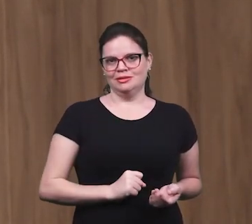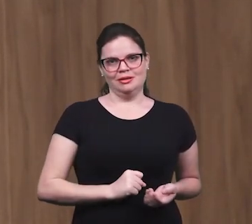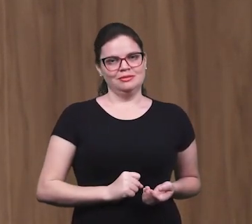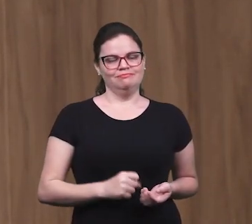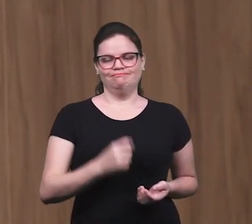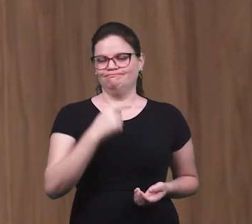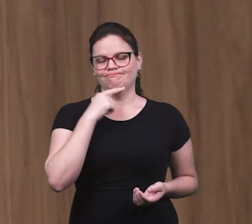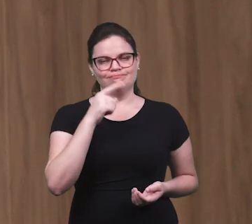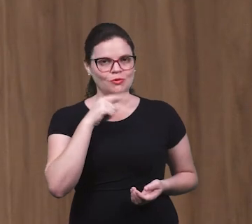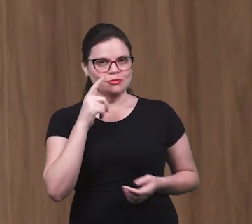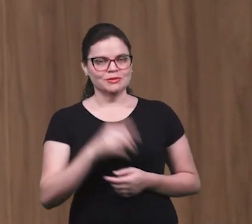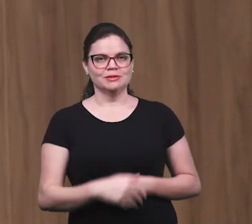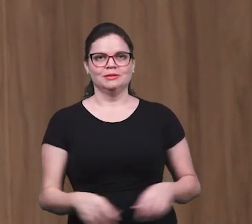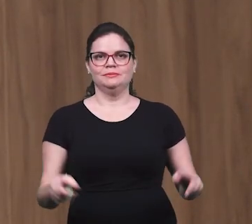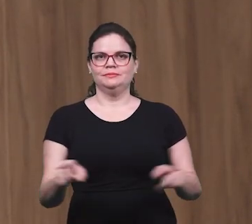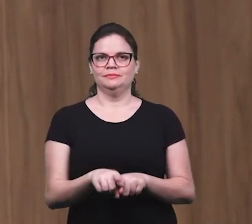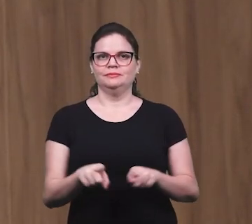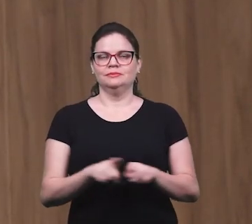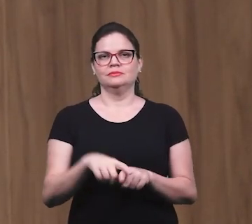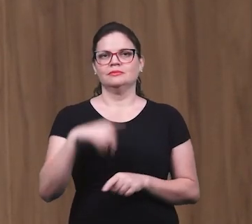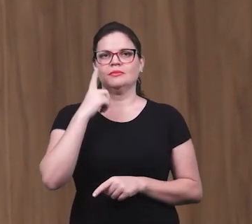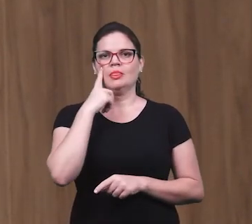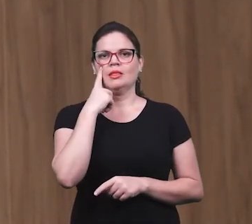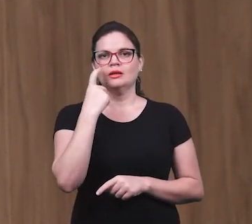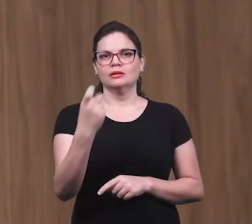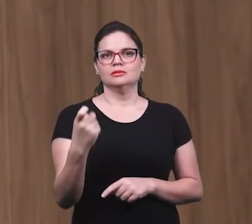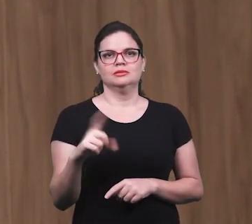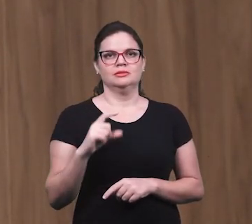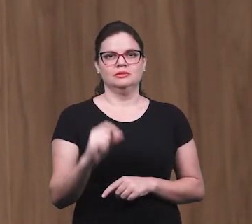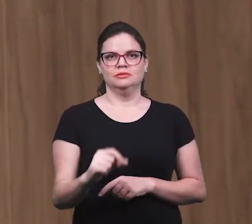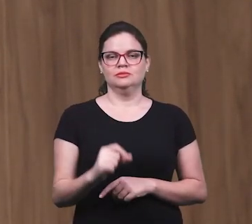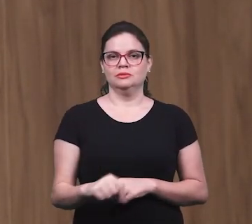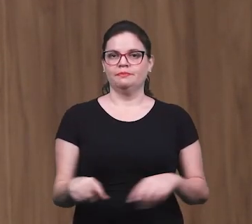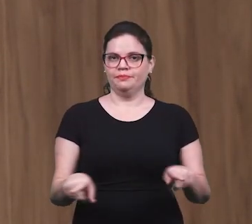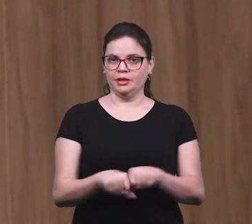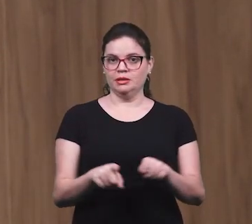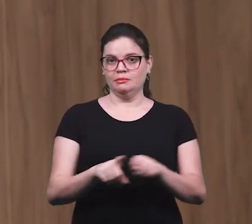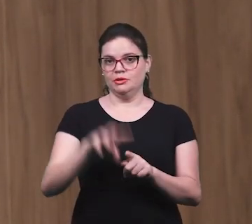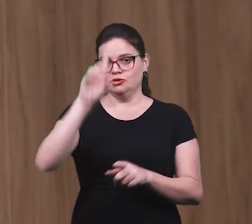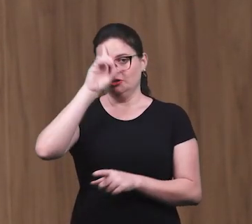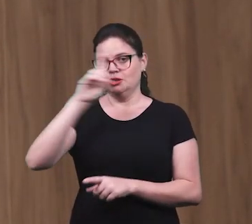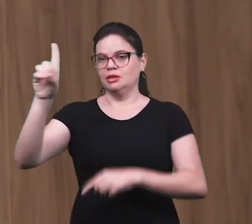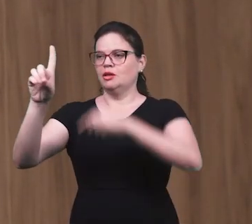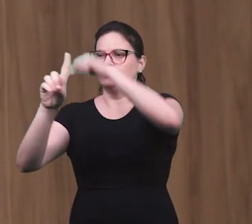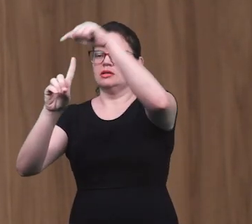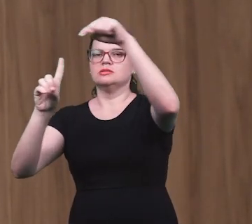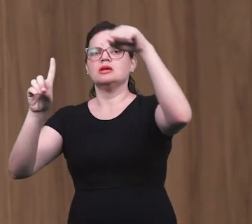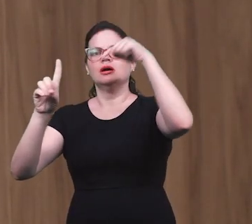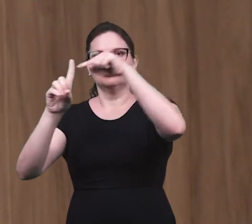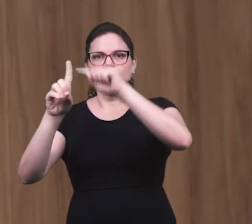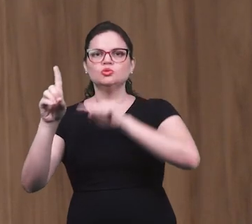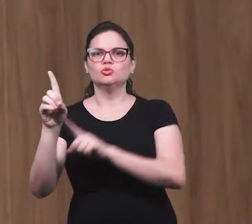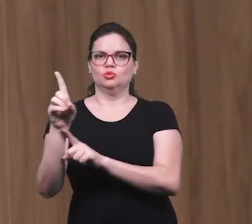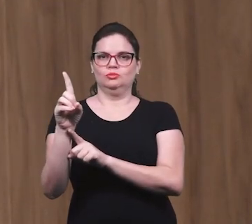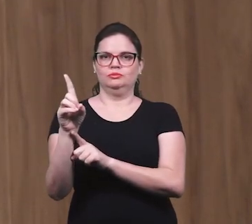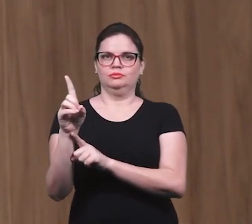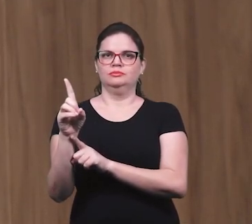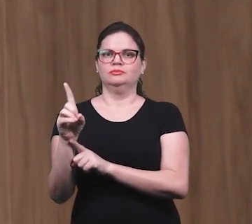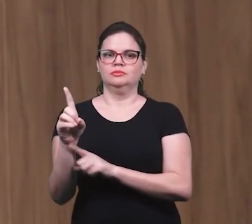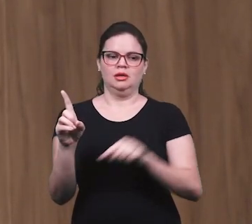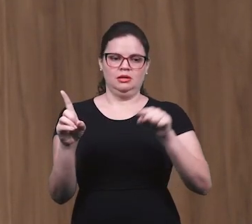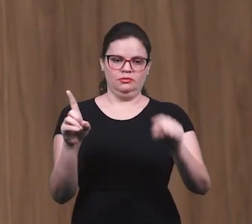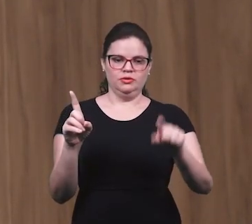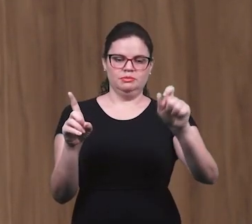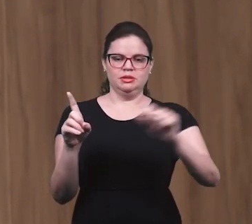coisa muito interessante aqui é que é a santidade do Senhor, que fica marcada aqui, porque era um homem que precisava